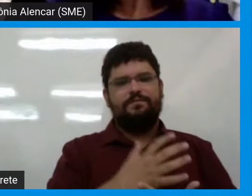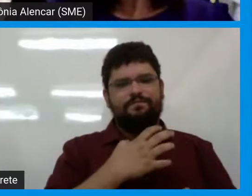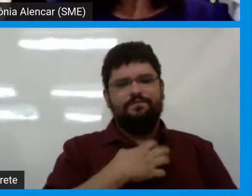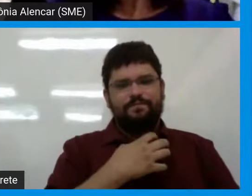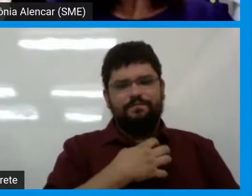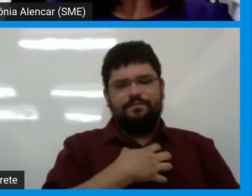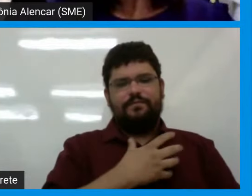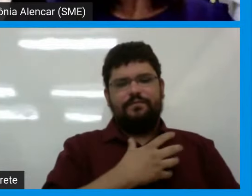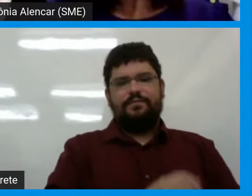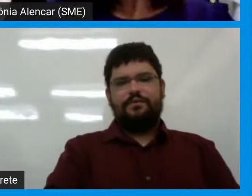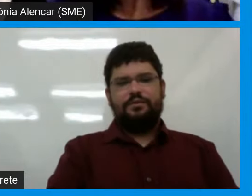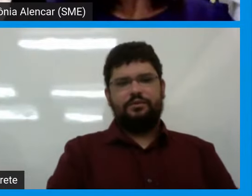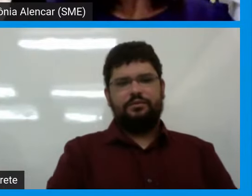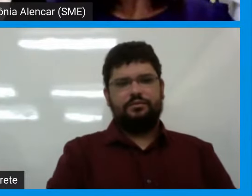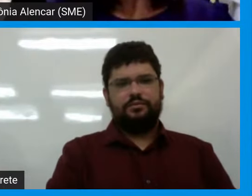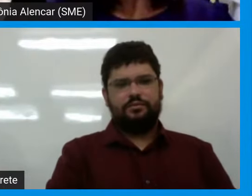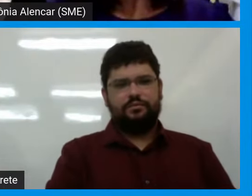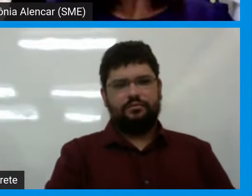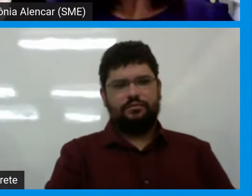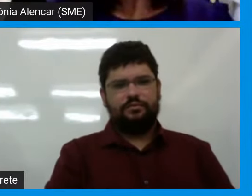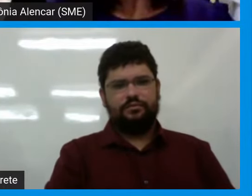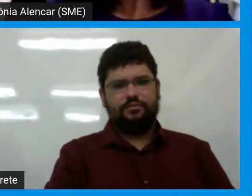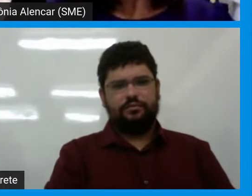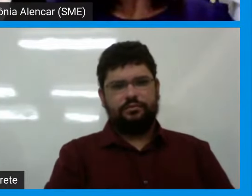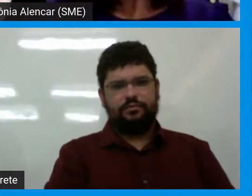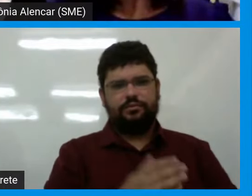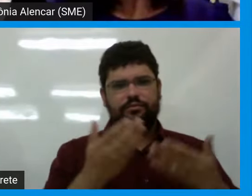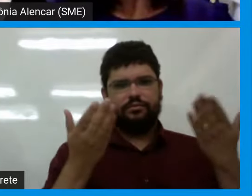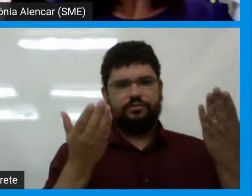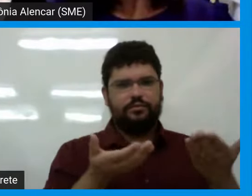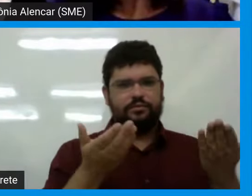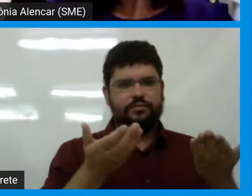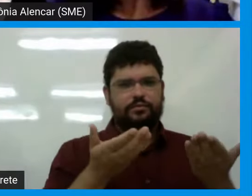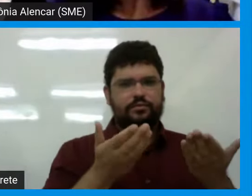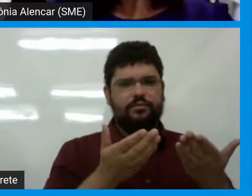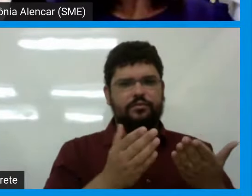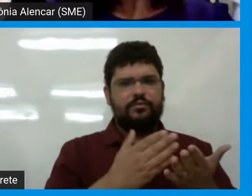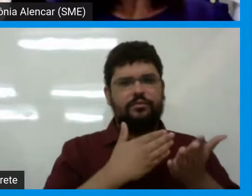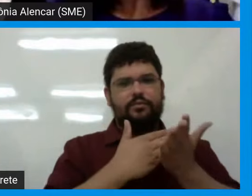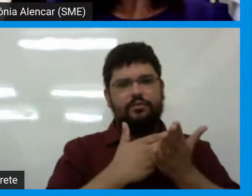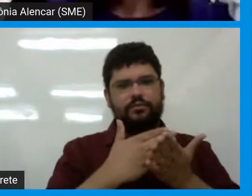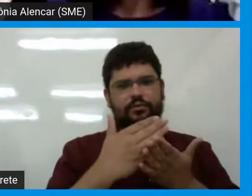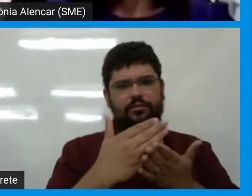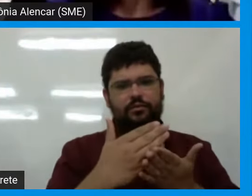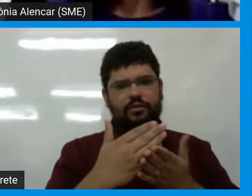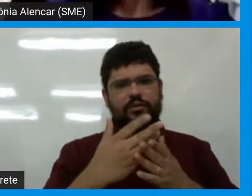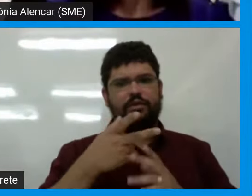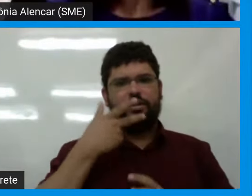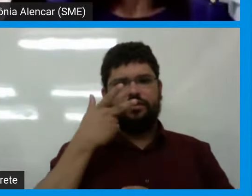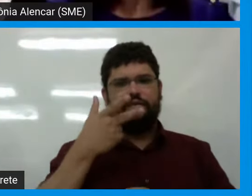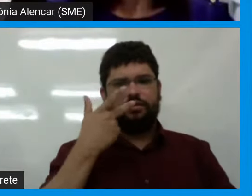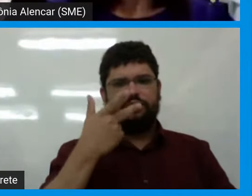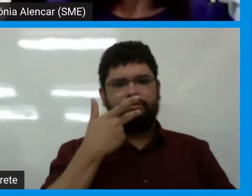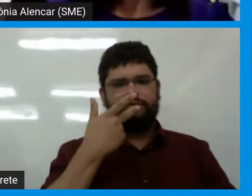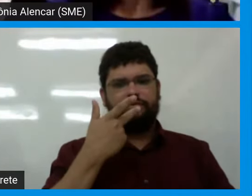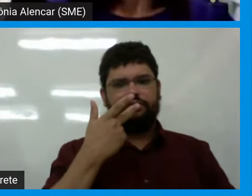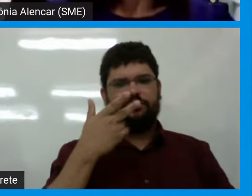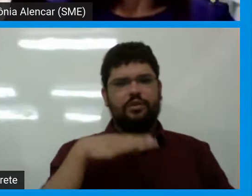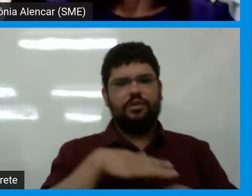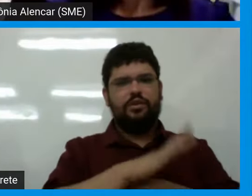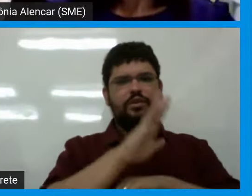solidariedade. Dito isso, eu gostaria aí de iniciar, né, falar um pouquinho sobre